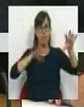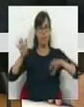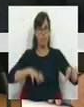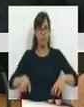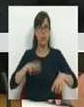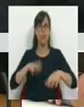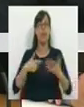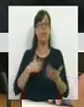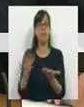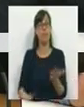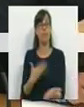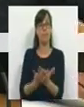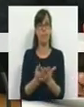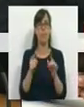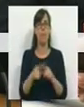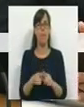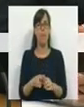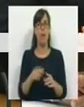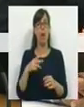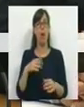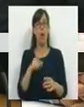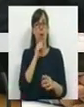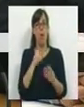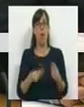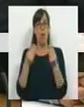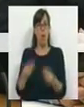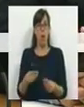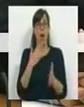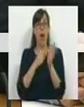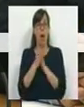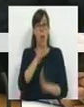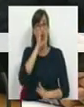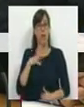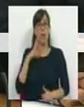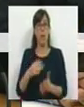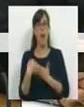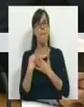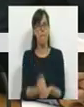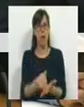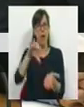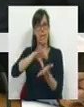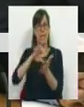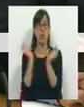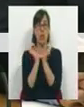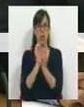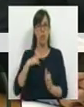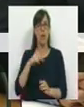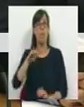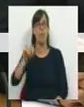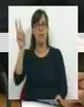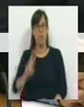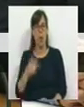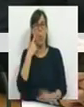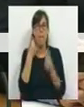Venezuela. Portanto, a sugestão que nós apresentámos oportunamente foi utilizar o governo português, apoiar estes centros sociais portugueses na Venezuela,